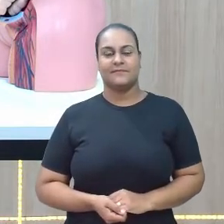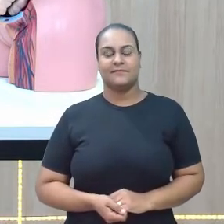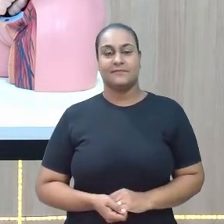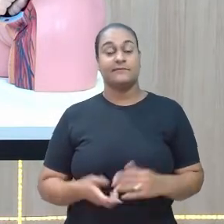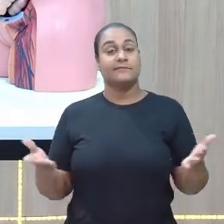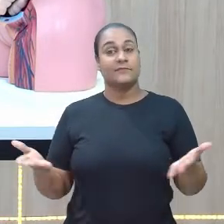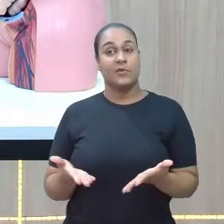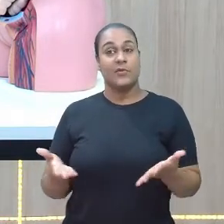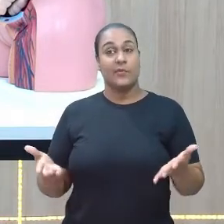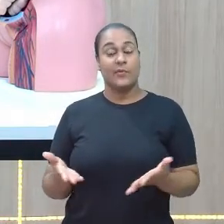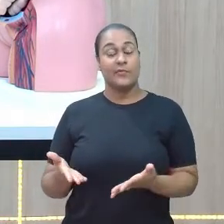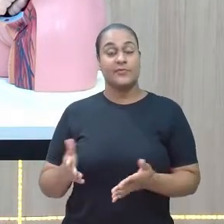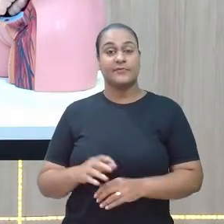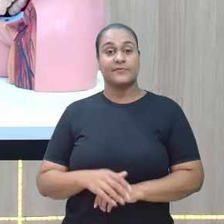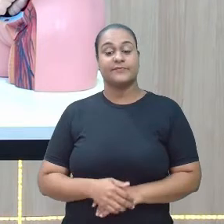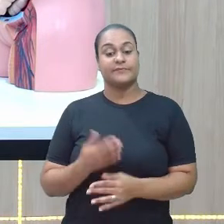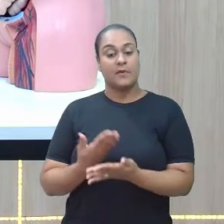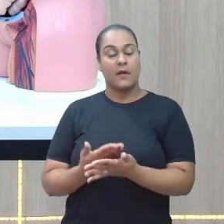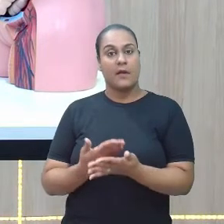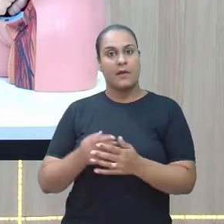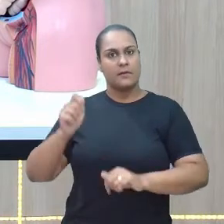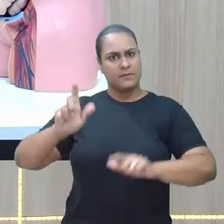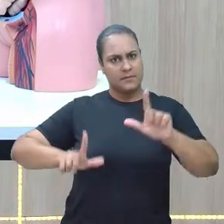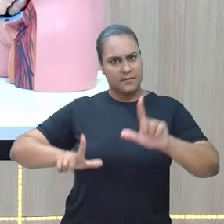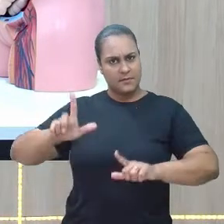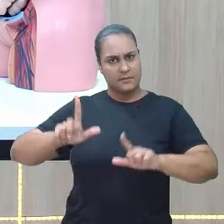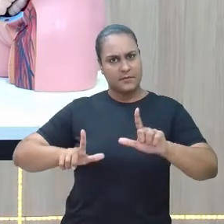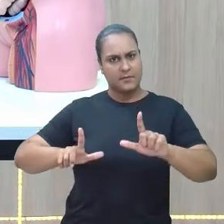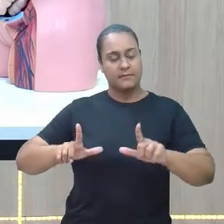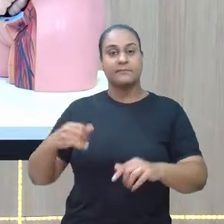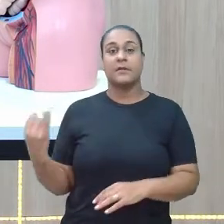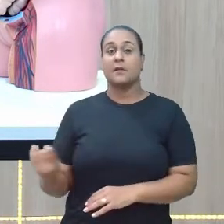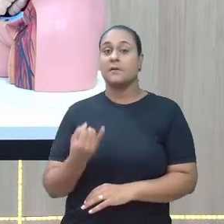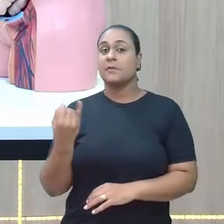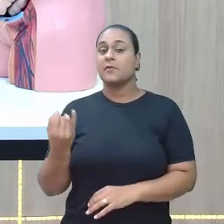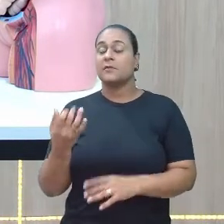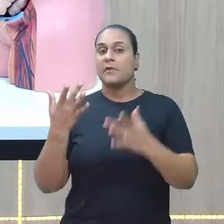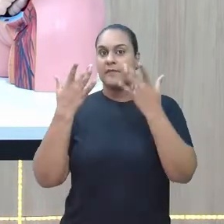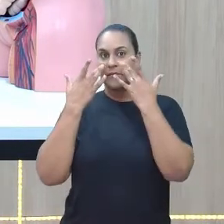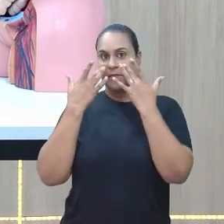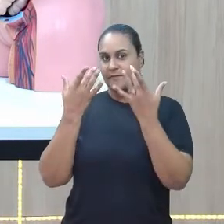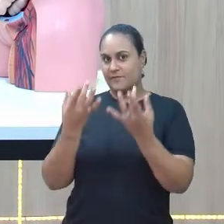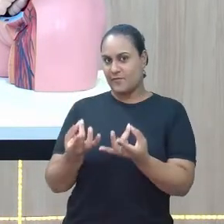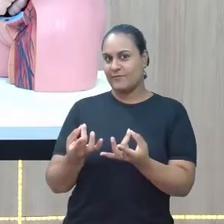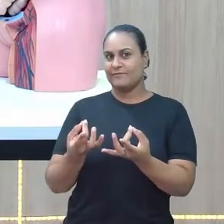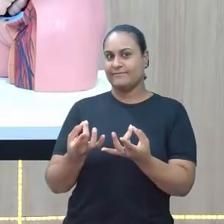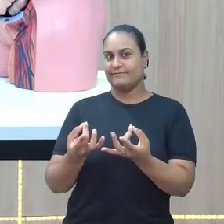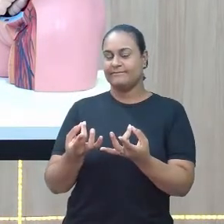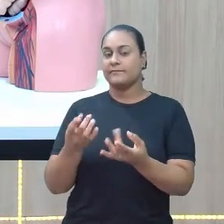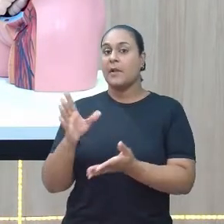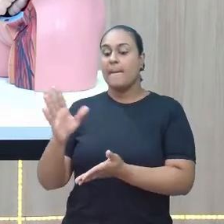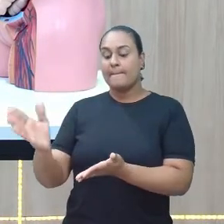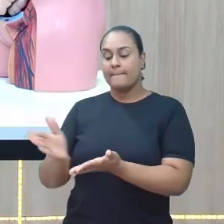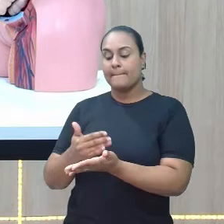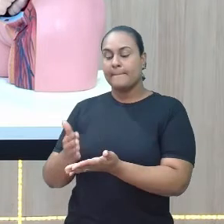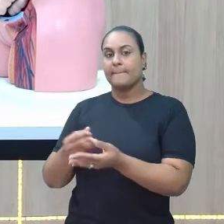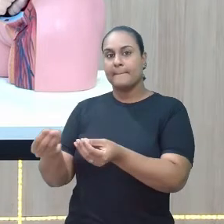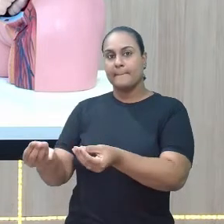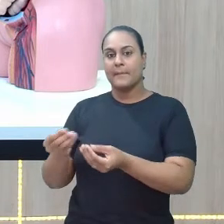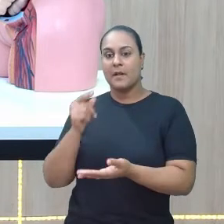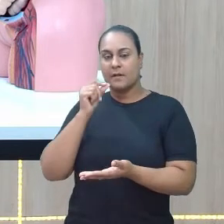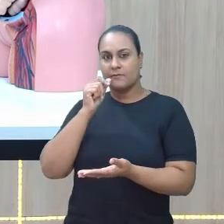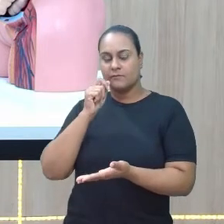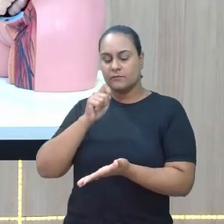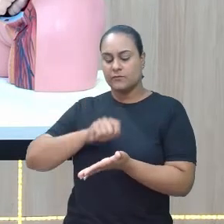E hoje, nossa aula na TV. Então, é importante que vocês tenham bastante atenção. Peguem o seu caderno,